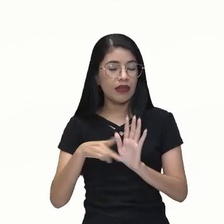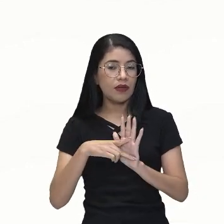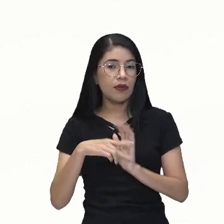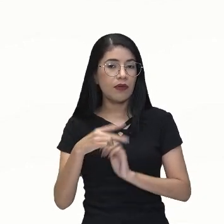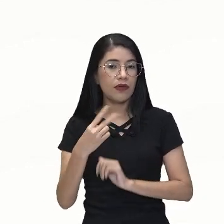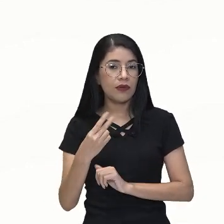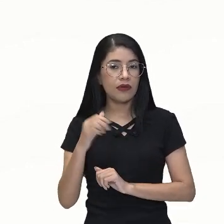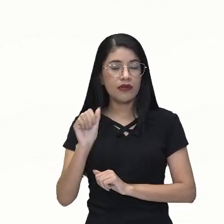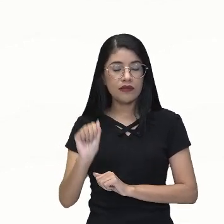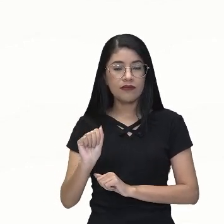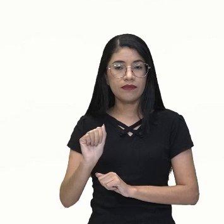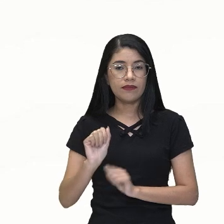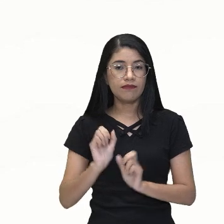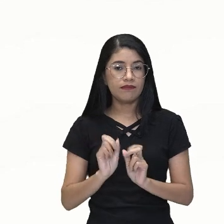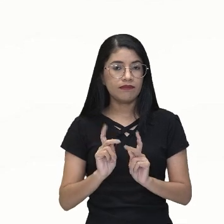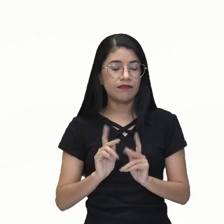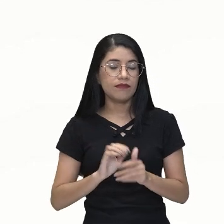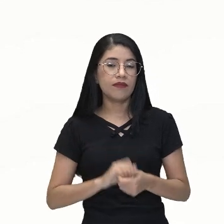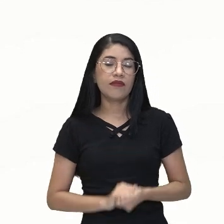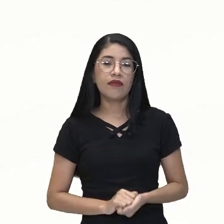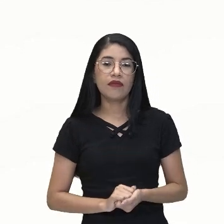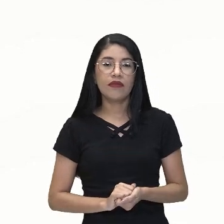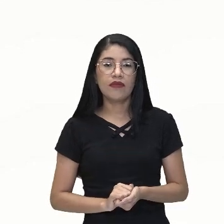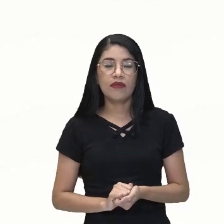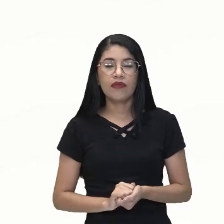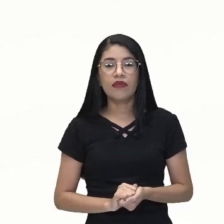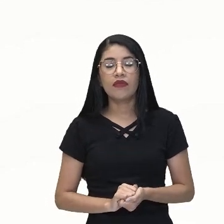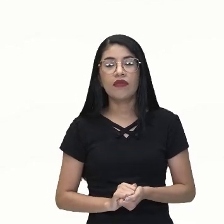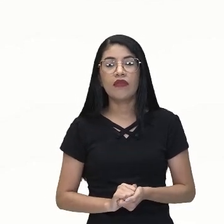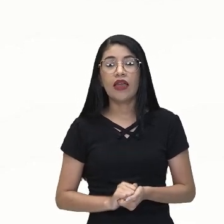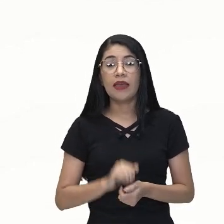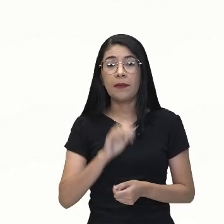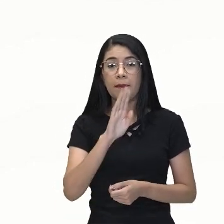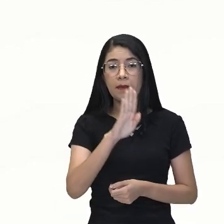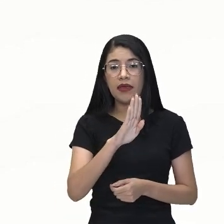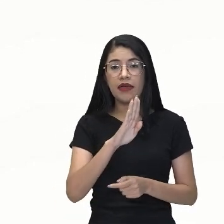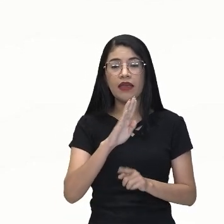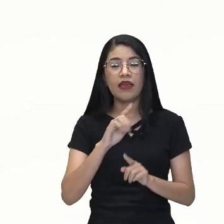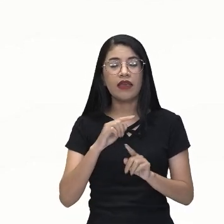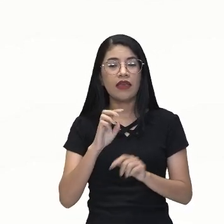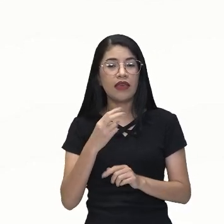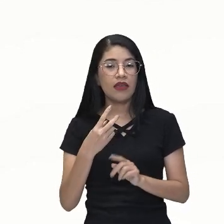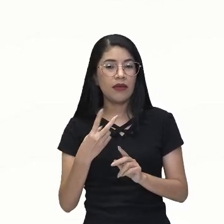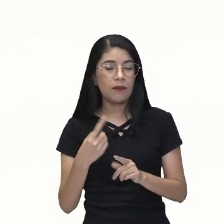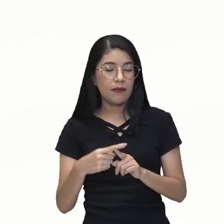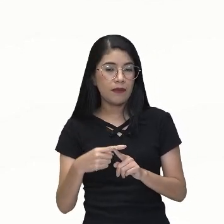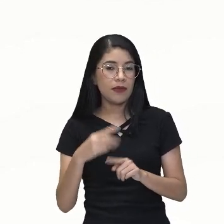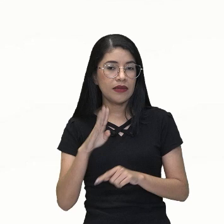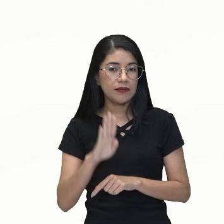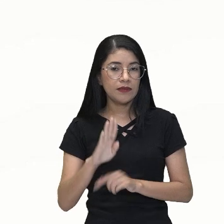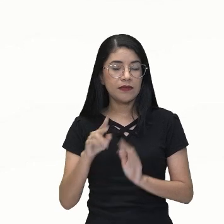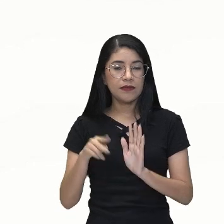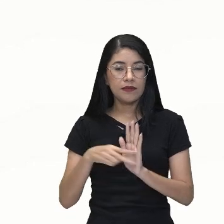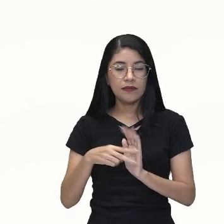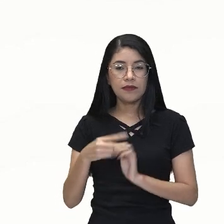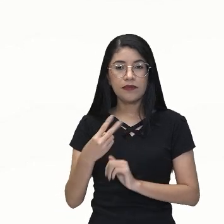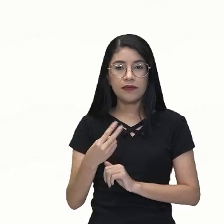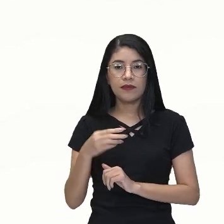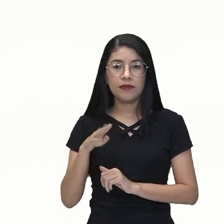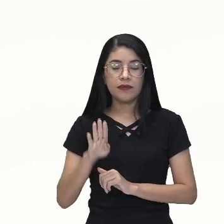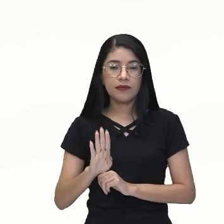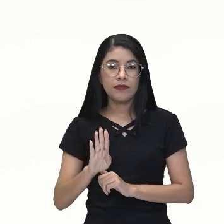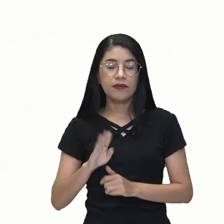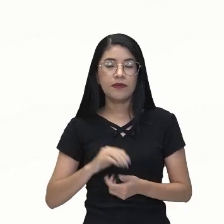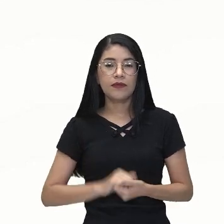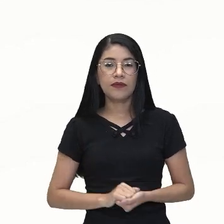é 2A. Se eu tenho dois lados iguais a B, eu vou somar B mais B, cujo